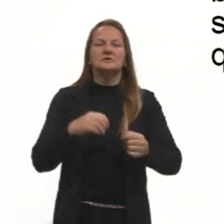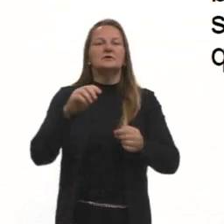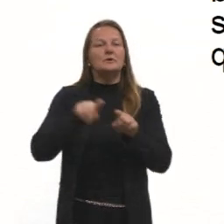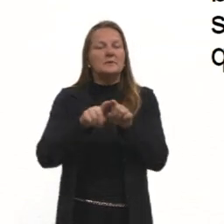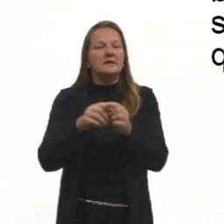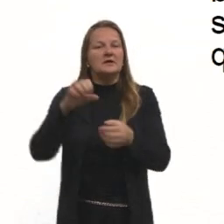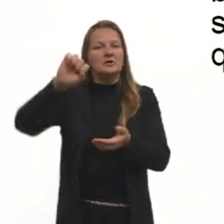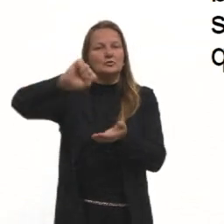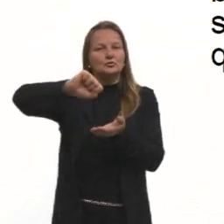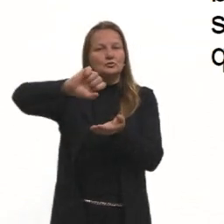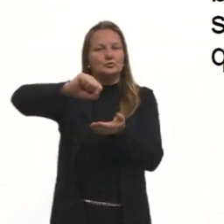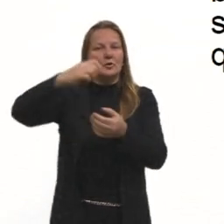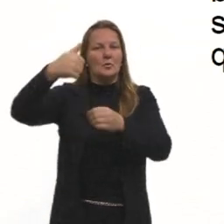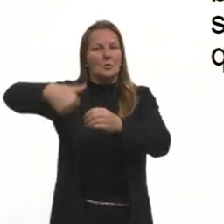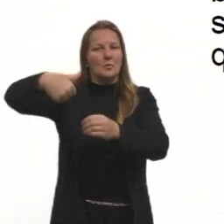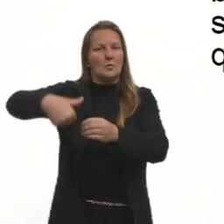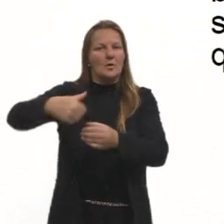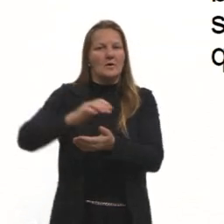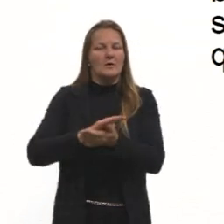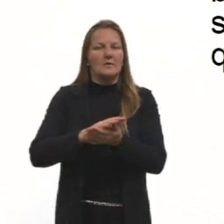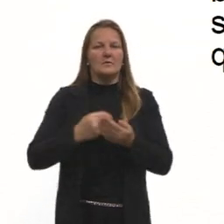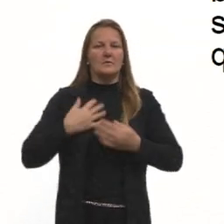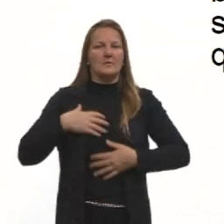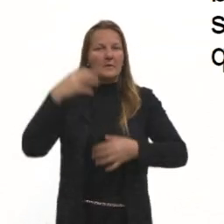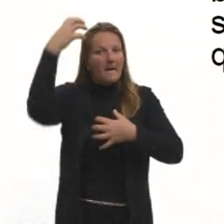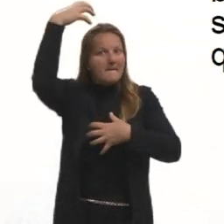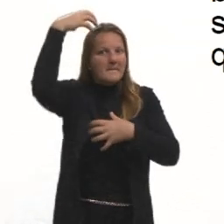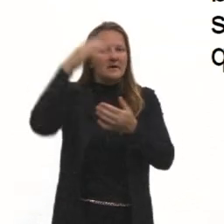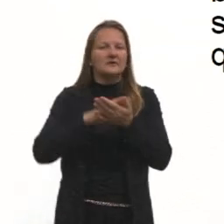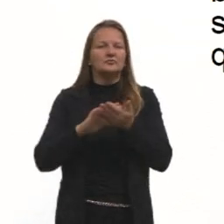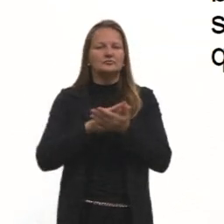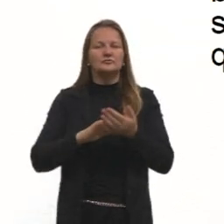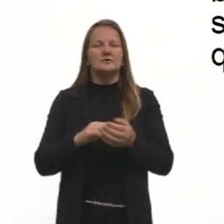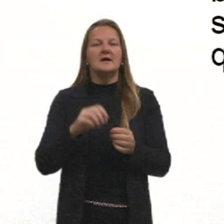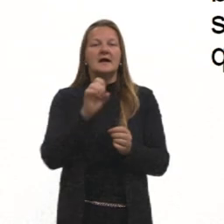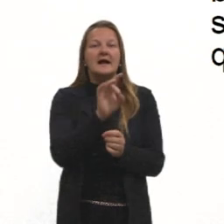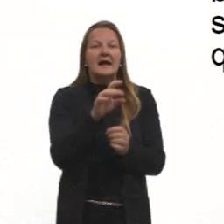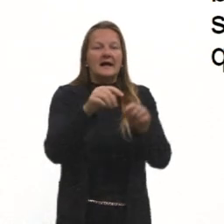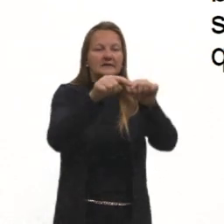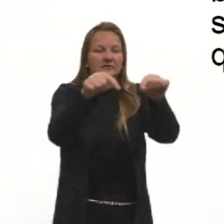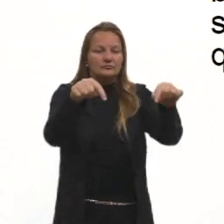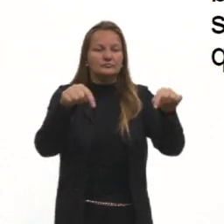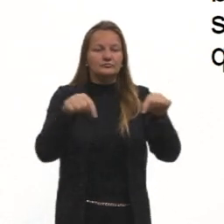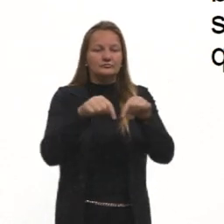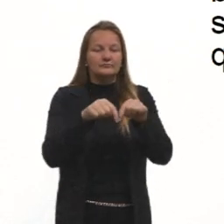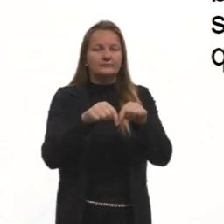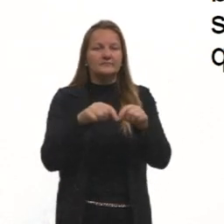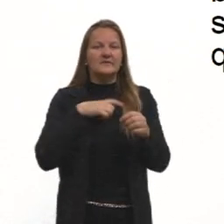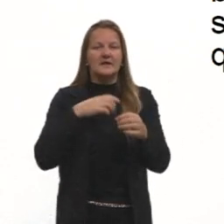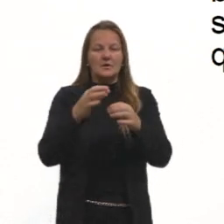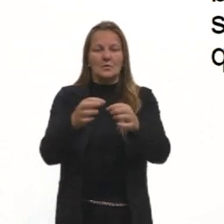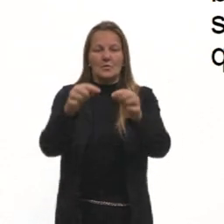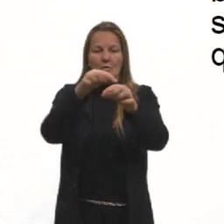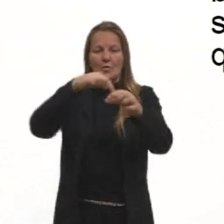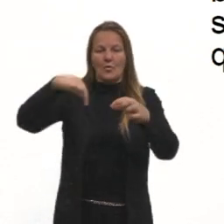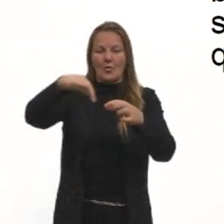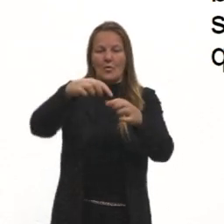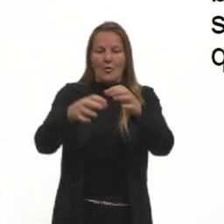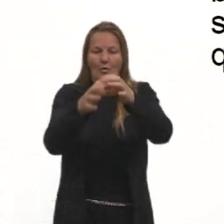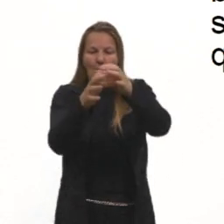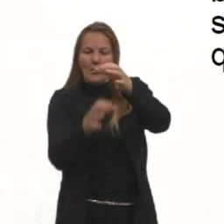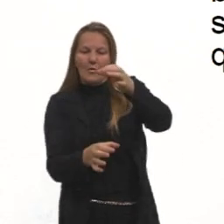sabonete líquido sendo que o recipiente de cada produto tem a forma de um cilindro circular reto